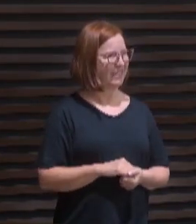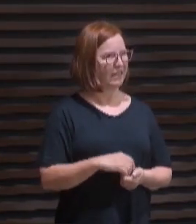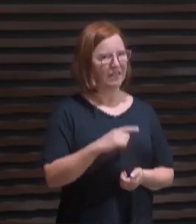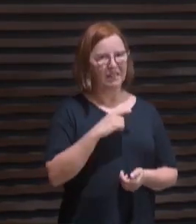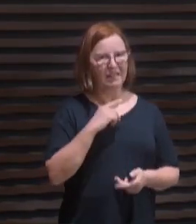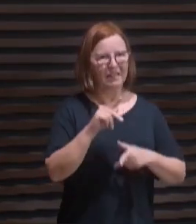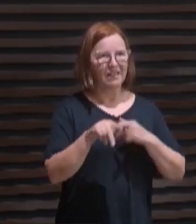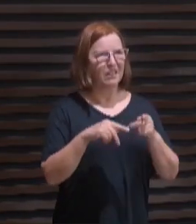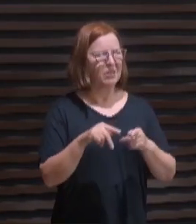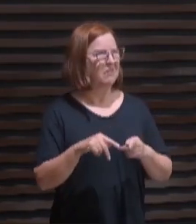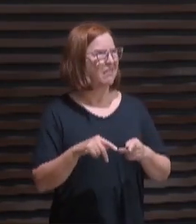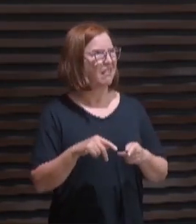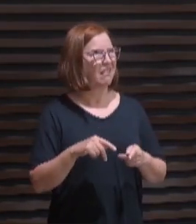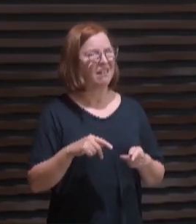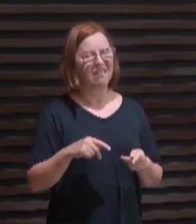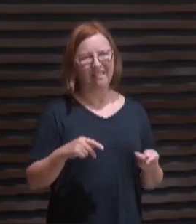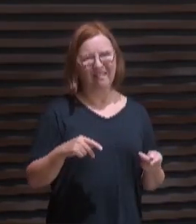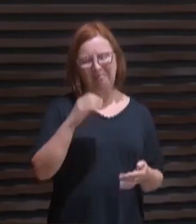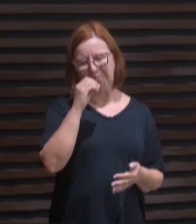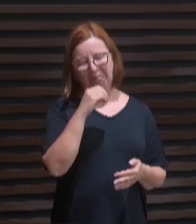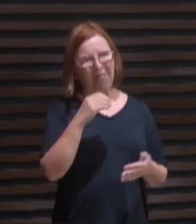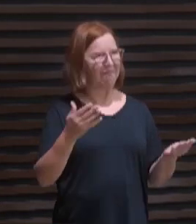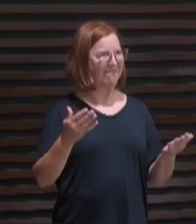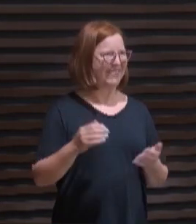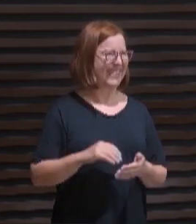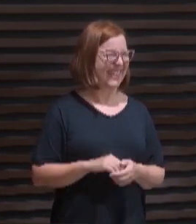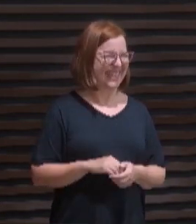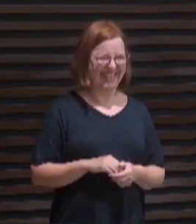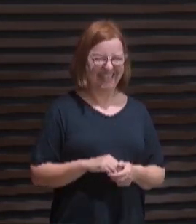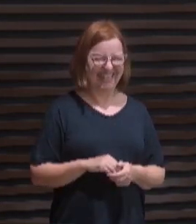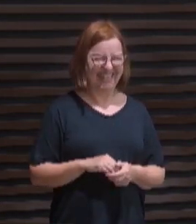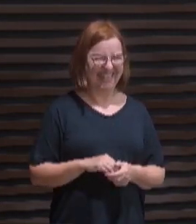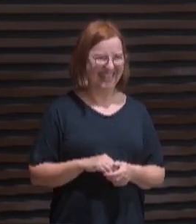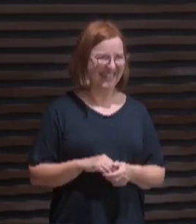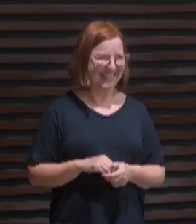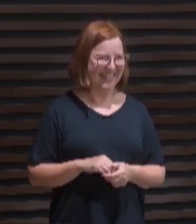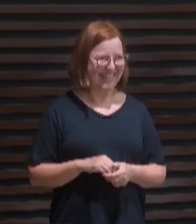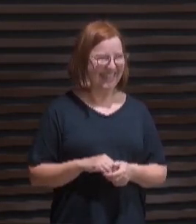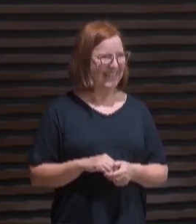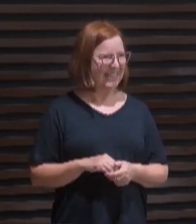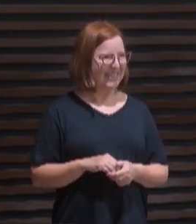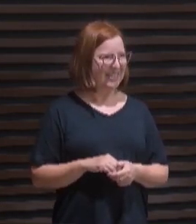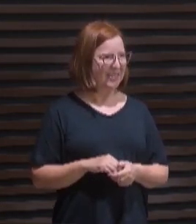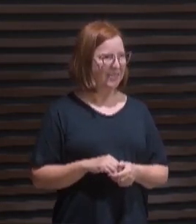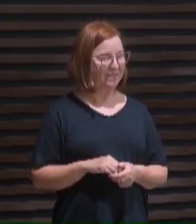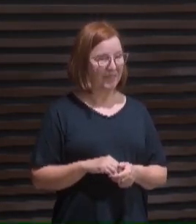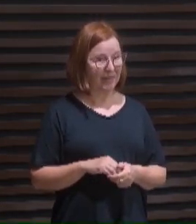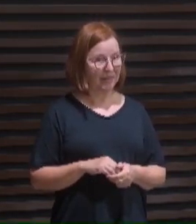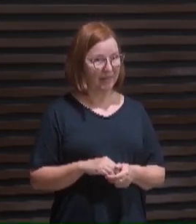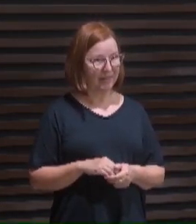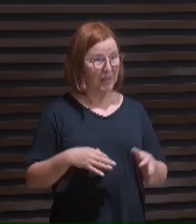muito arraigado aqui na terra, com as raízes presas. Meu caro, prepara a